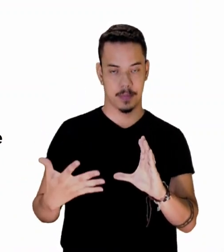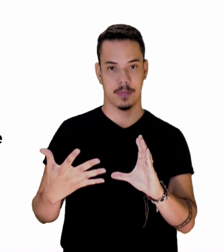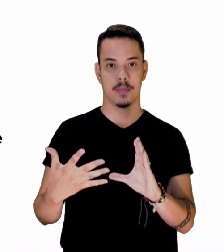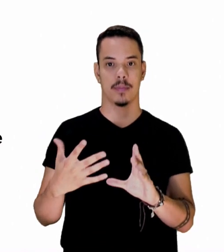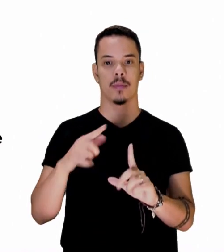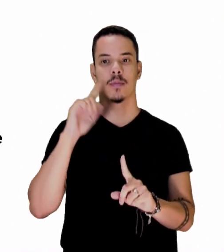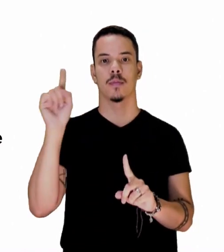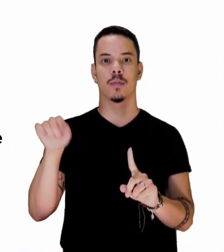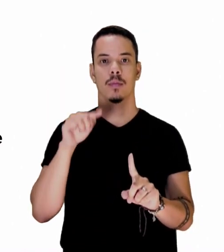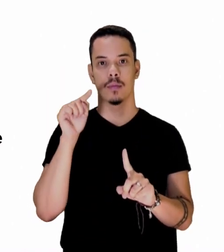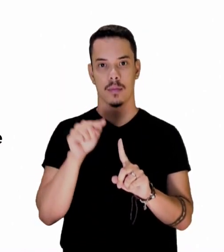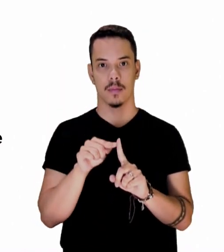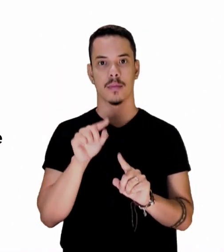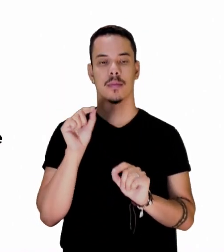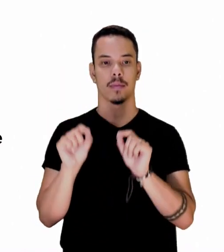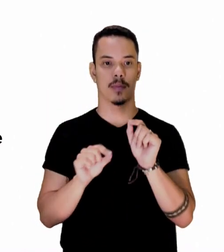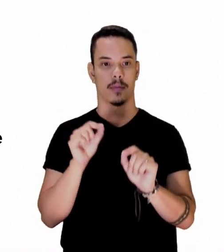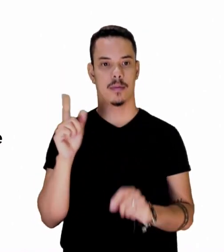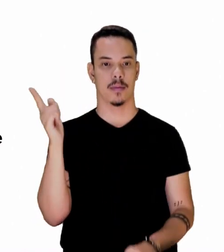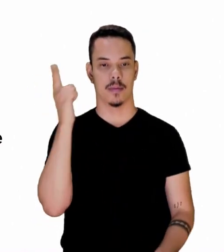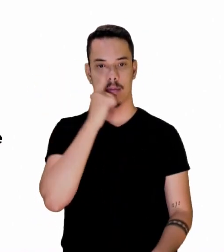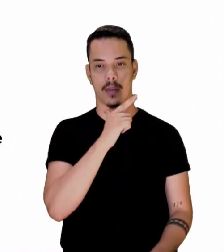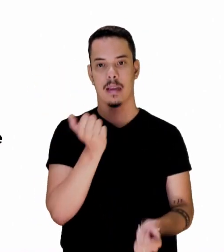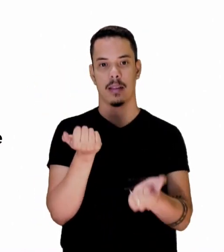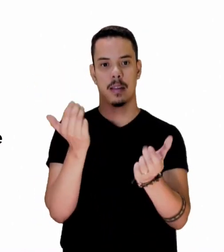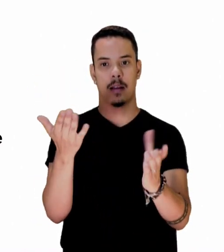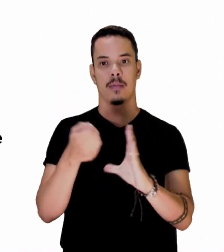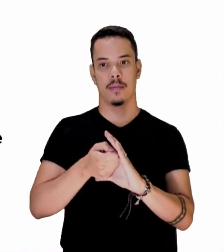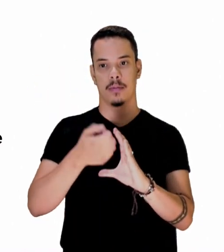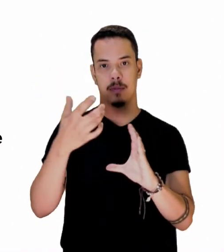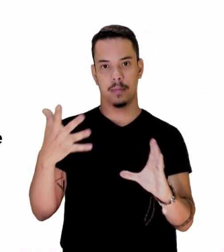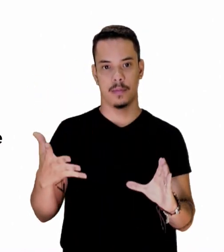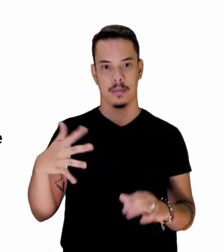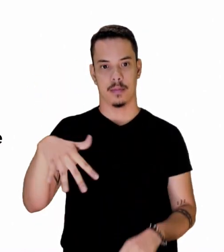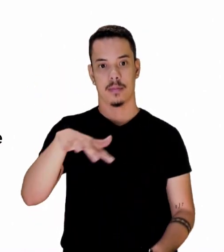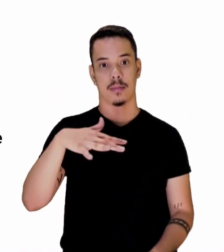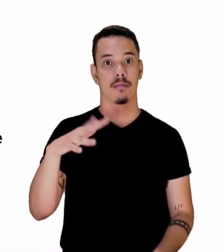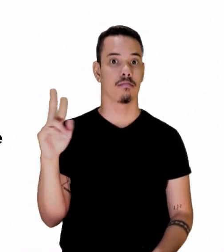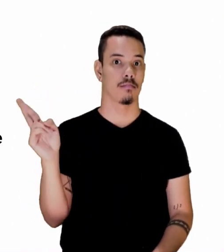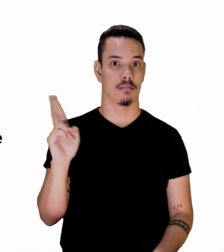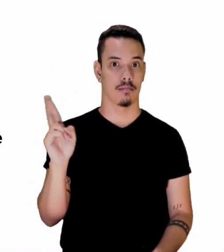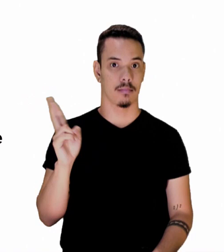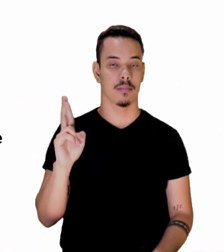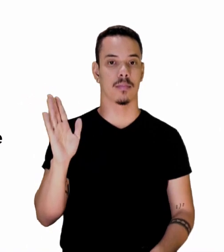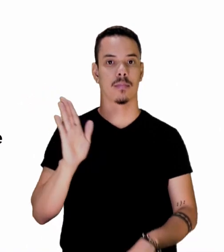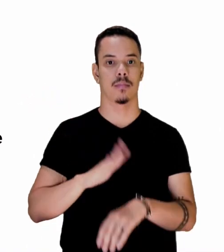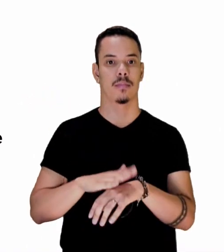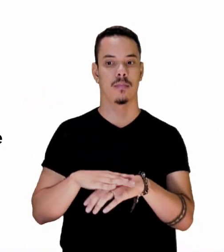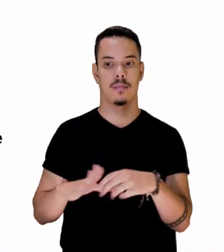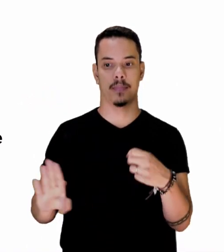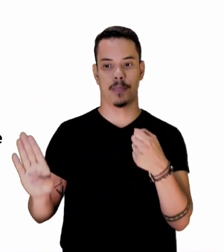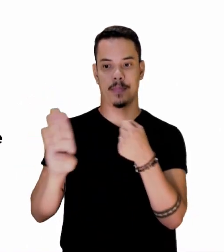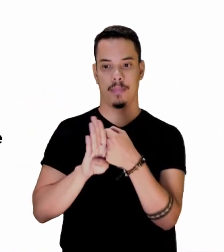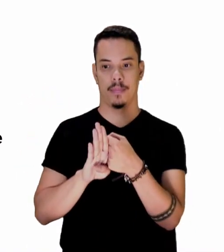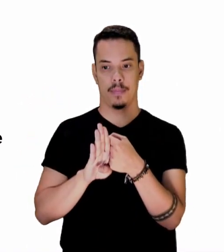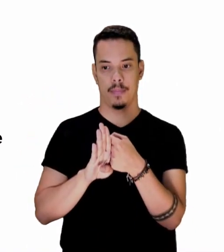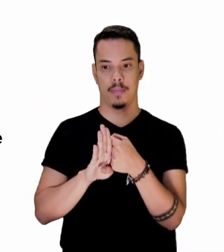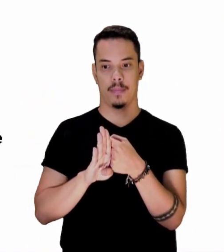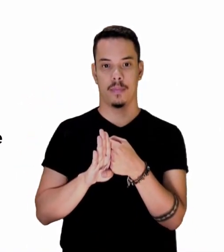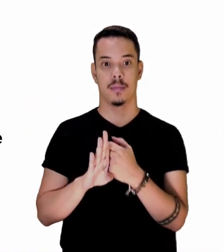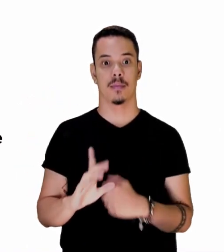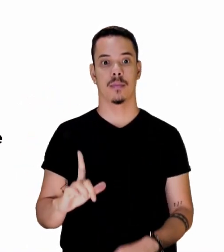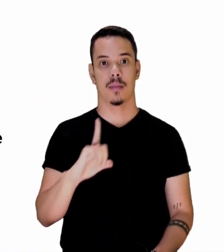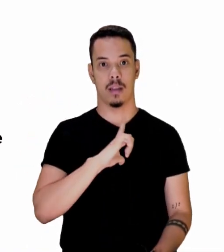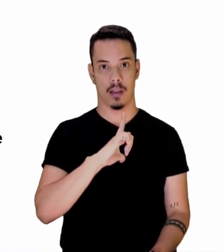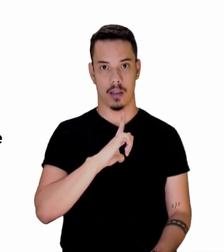O objetivo dela é o quê? Dar uma característica, um estado a quem? A um substantivo. Belezinha? Temos